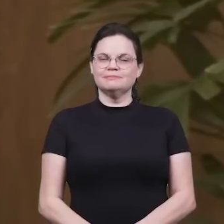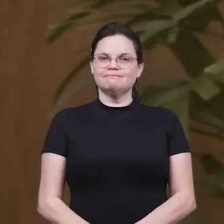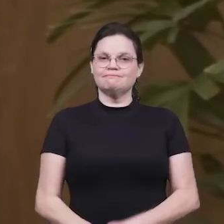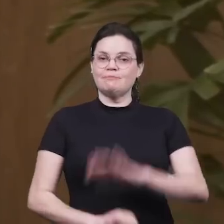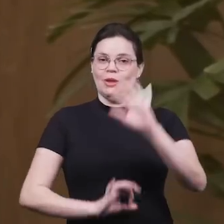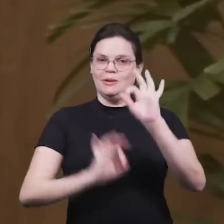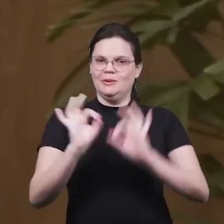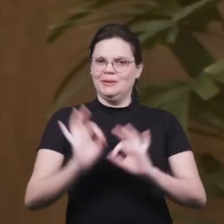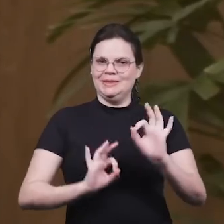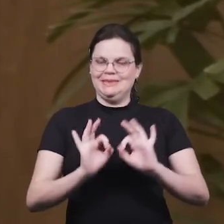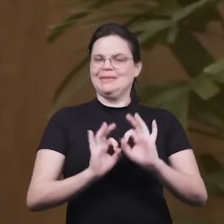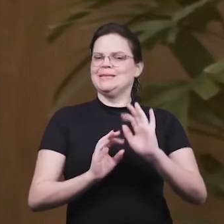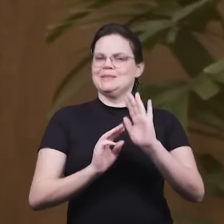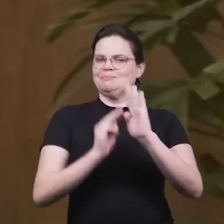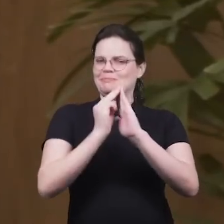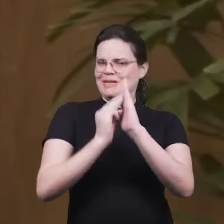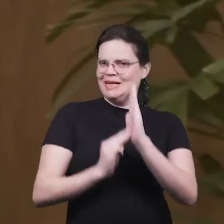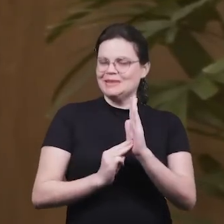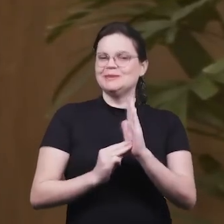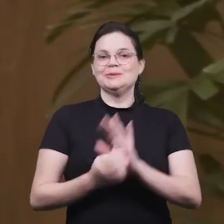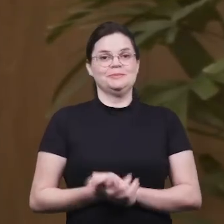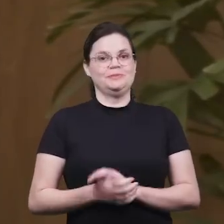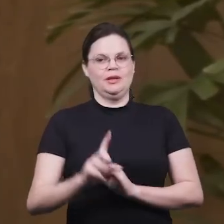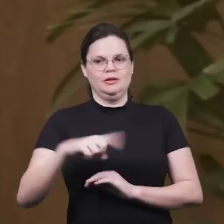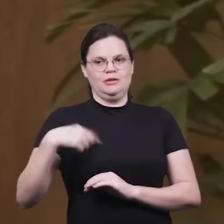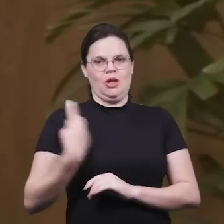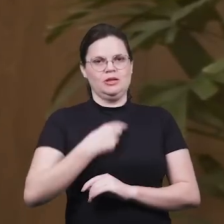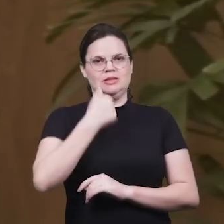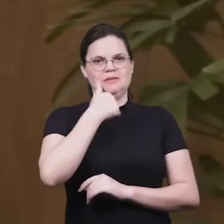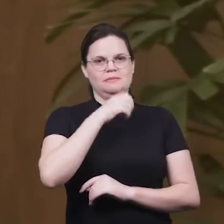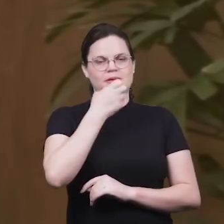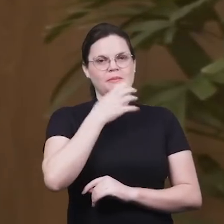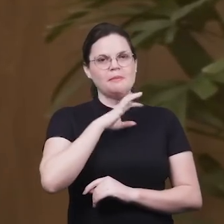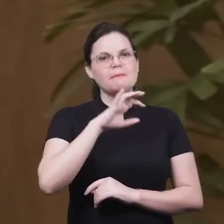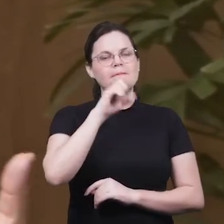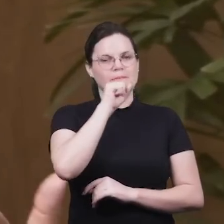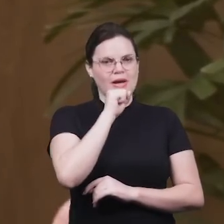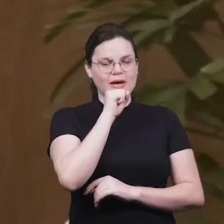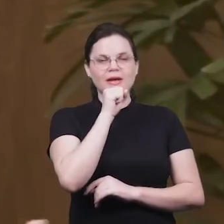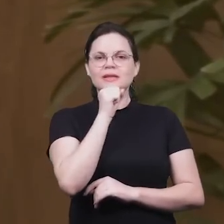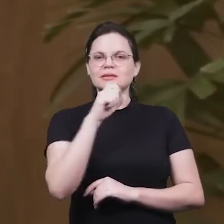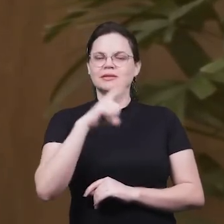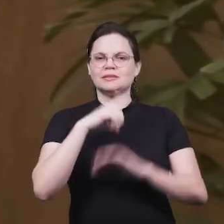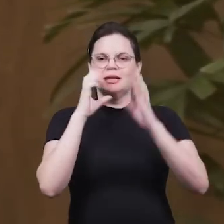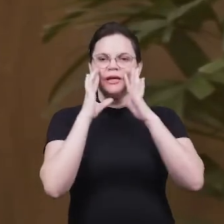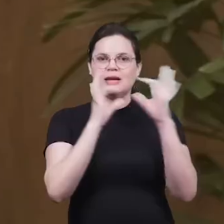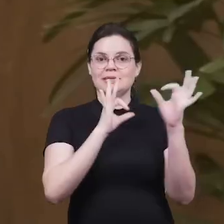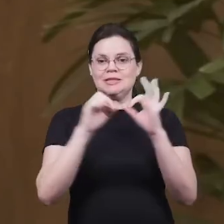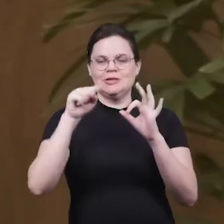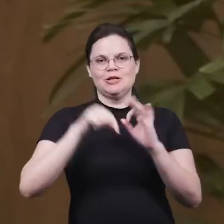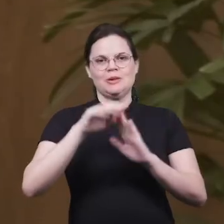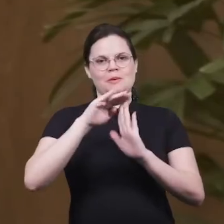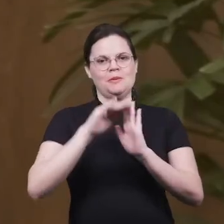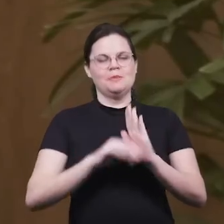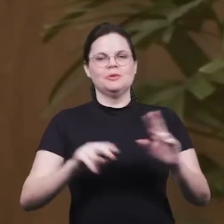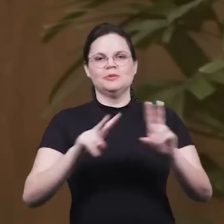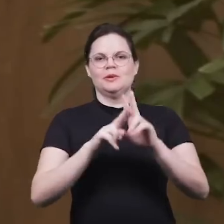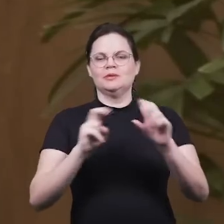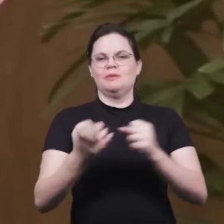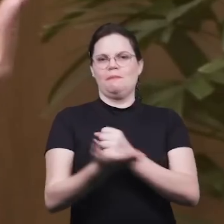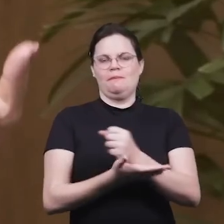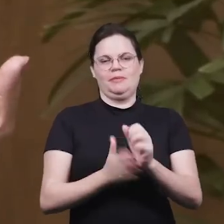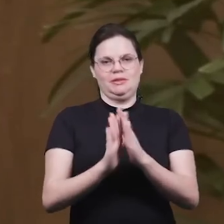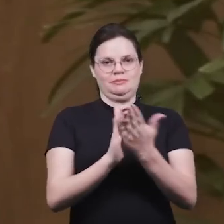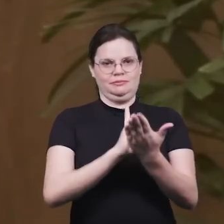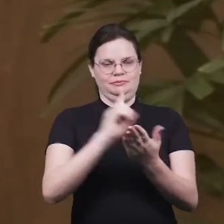Organização e Método, paz com base bíblica e científica. Esse é o nosso encontro semanal com as famílias,